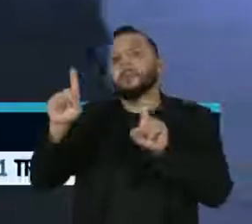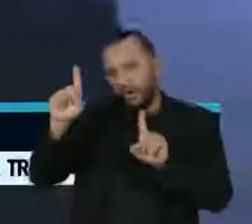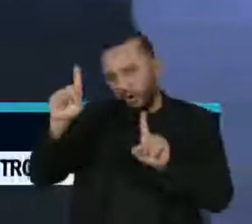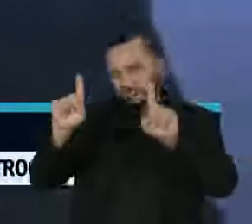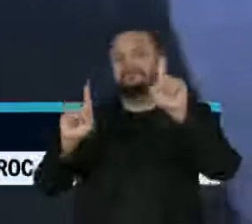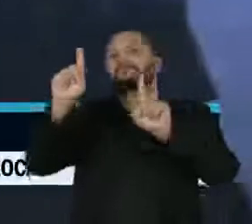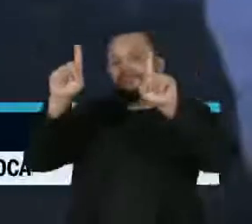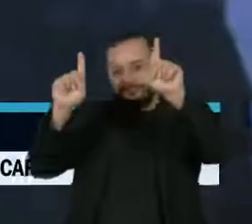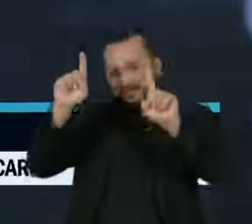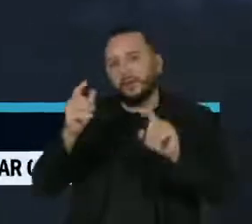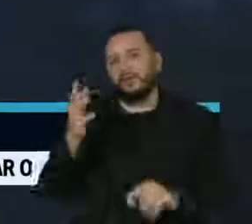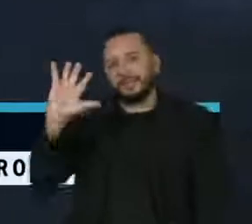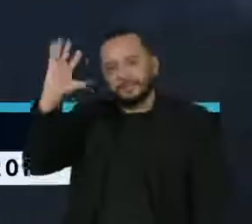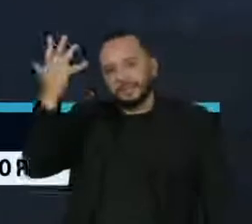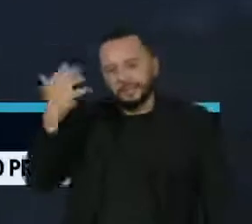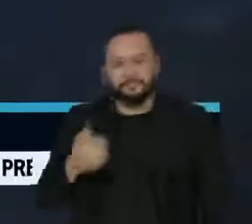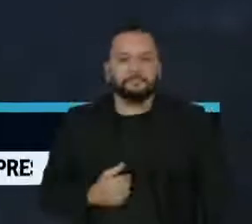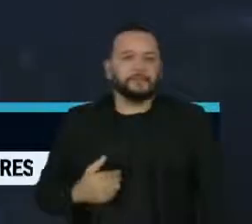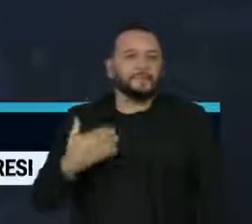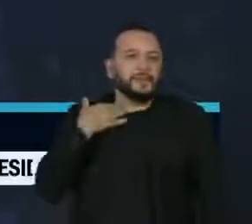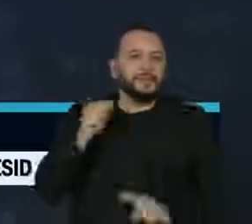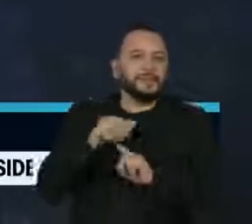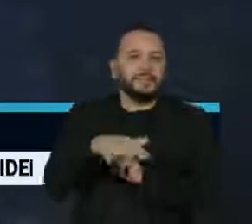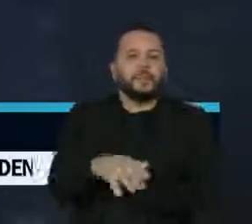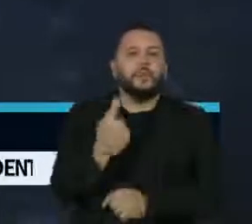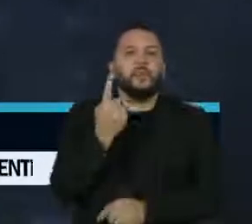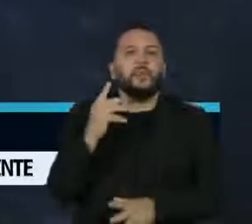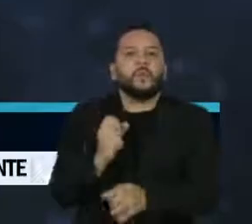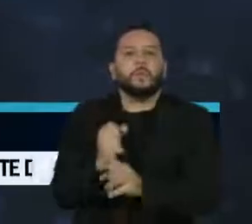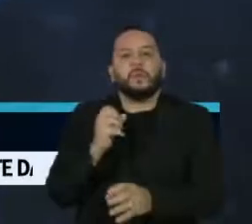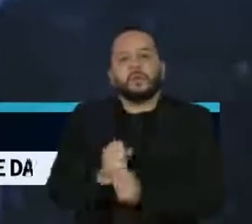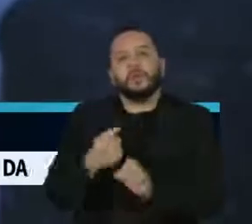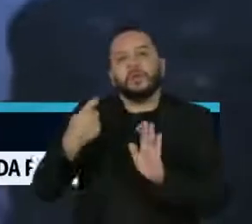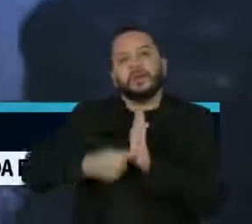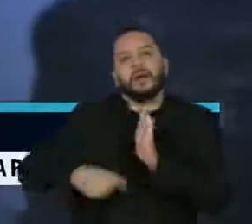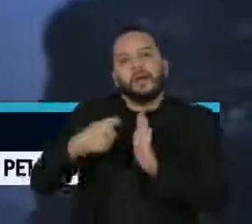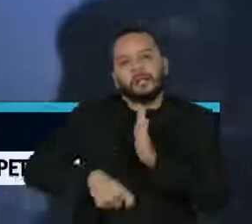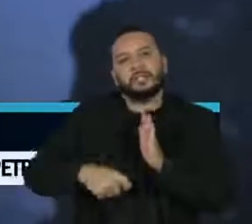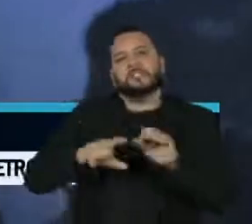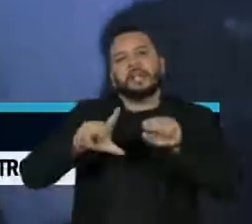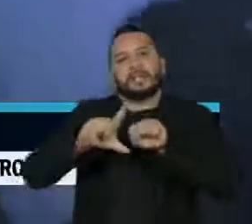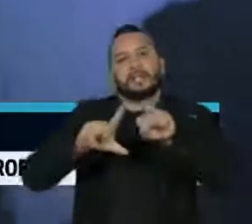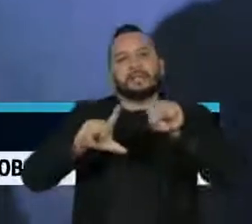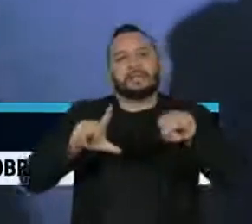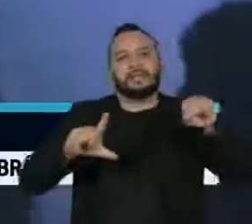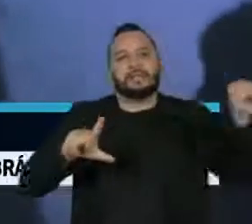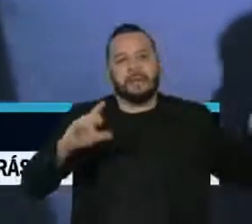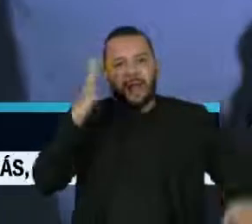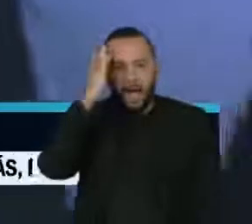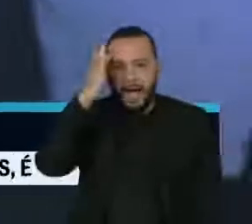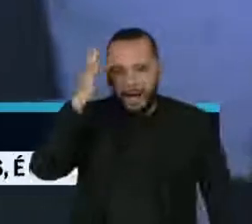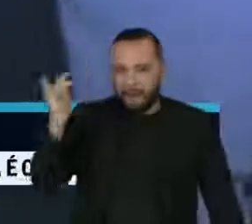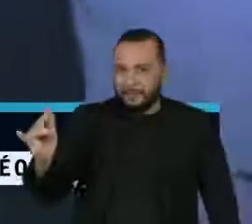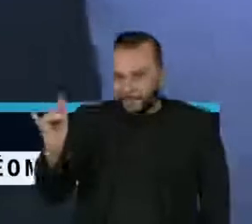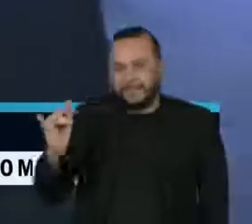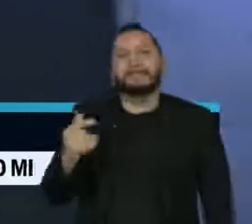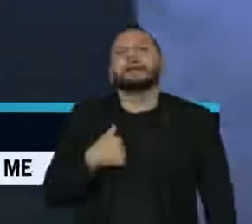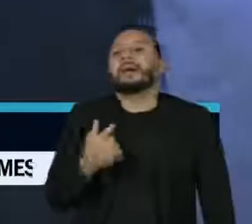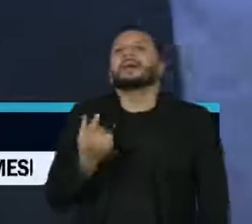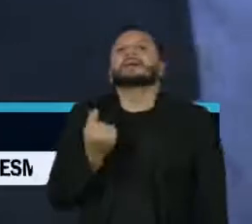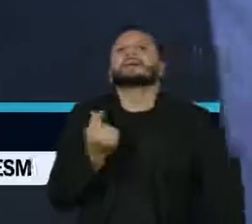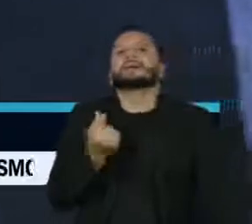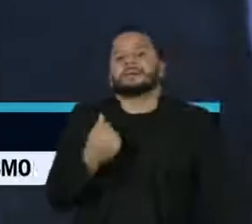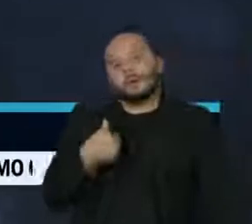e o banco central elevou em um ponto percentual a taxa básica de juros a partir de amanhã a SELIC